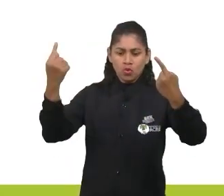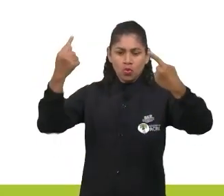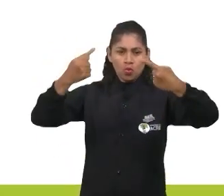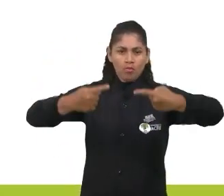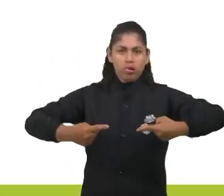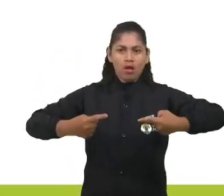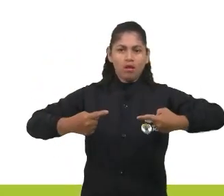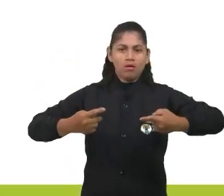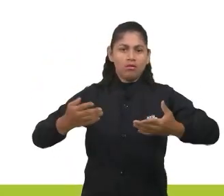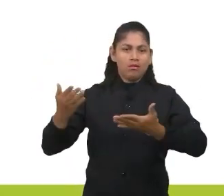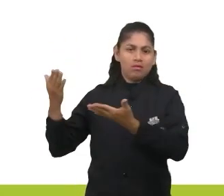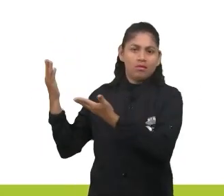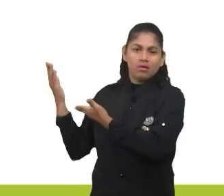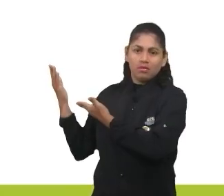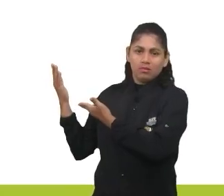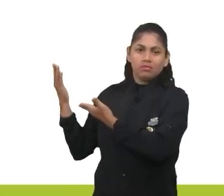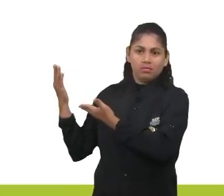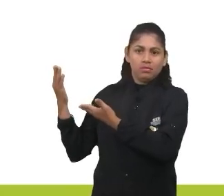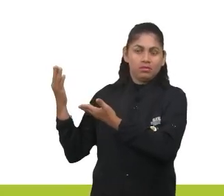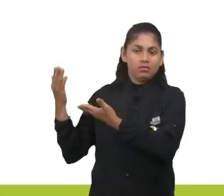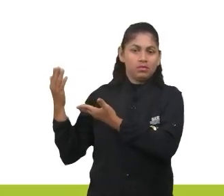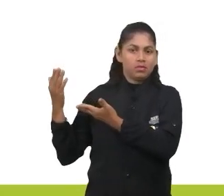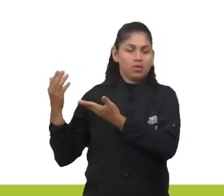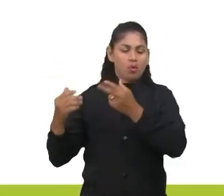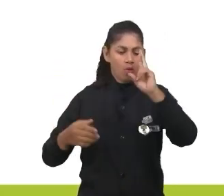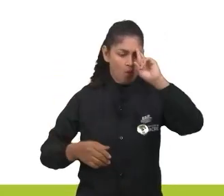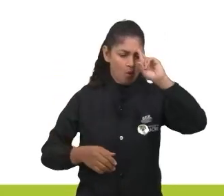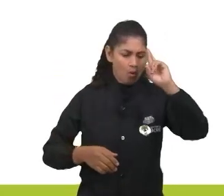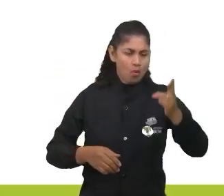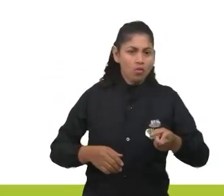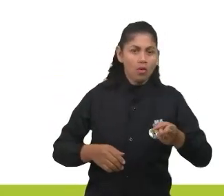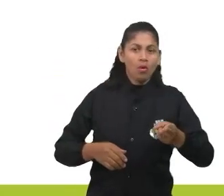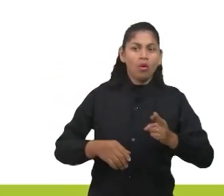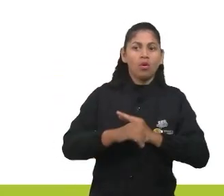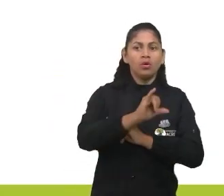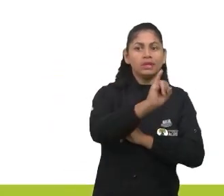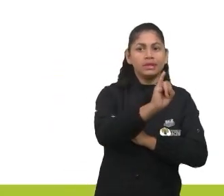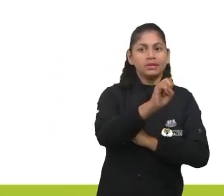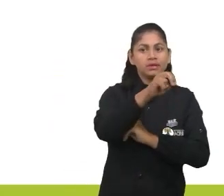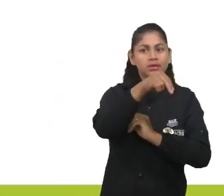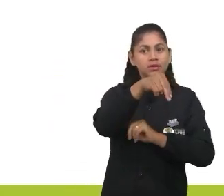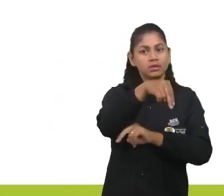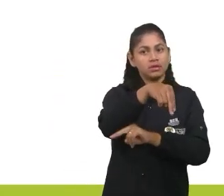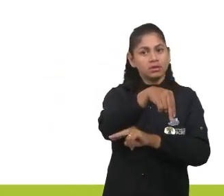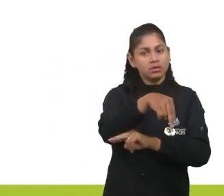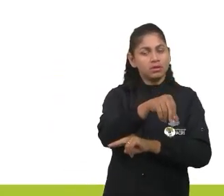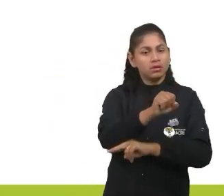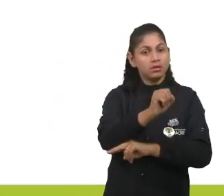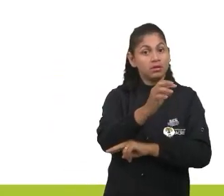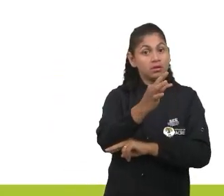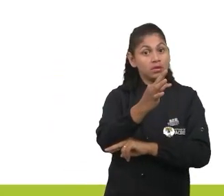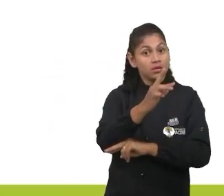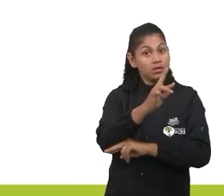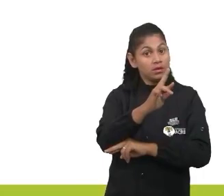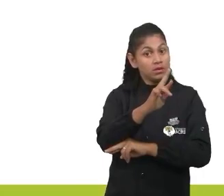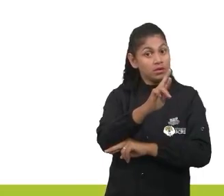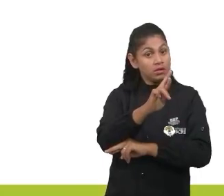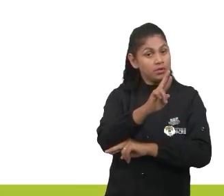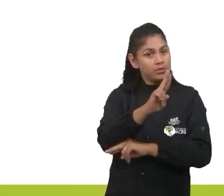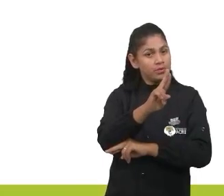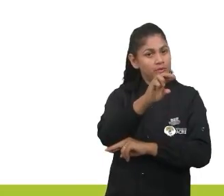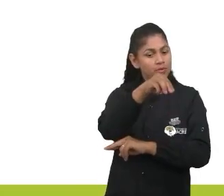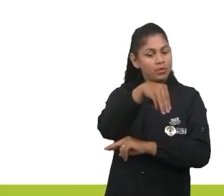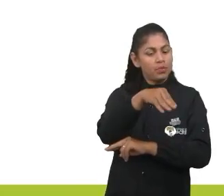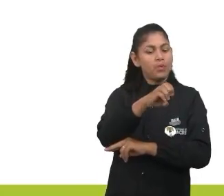instrumental à razão comunicativa. Então, ele vai pegar aquela razão instrumental já definida por Max